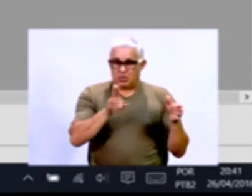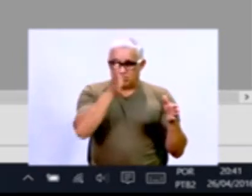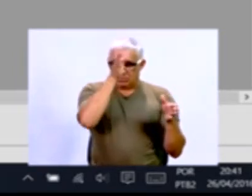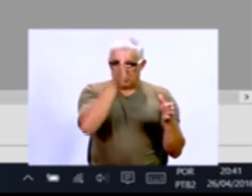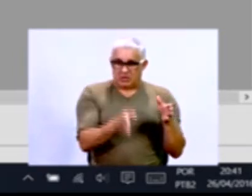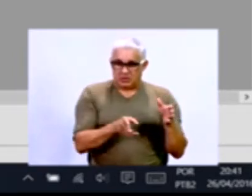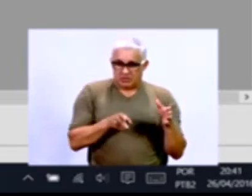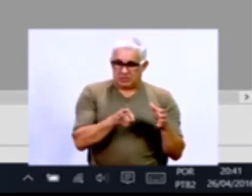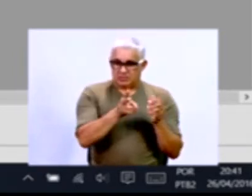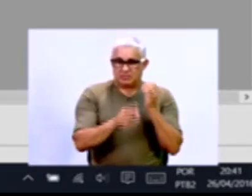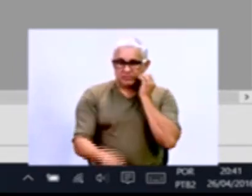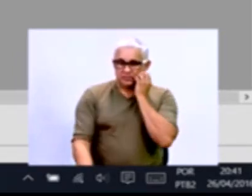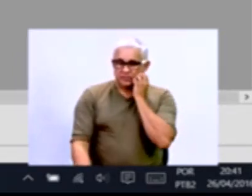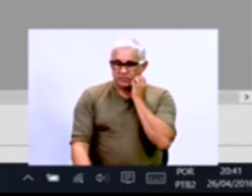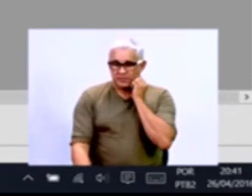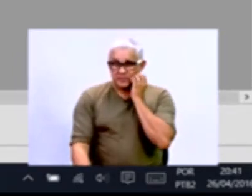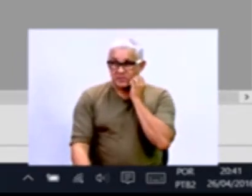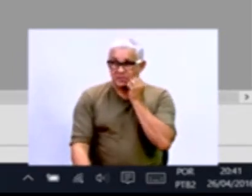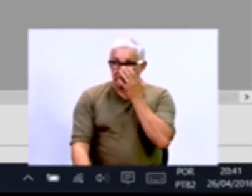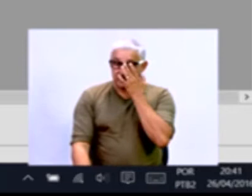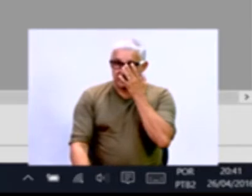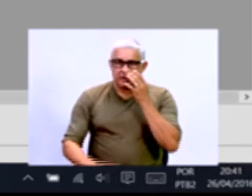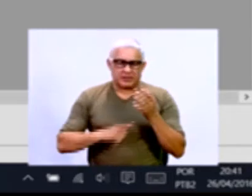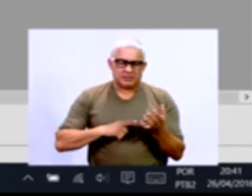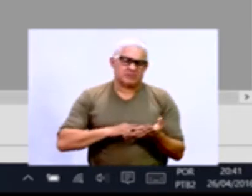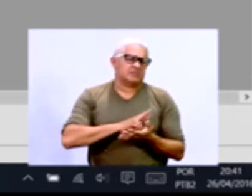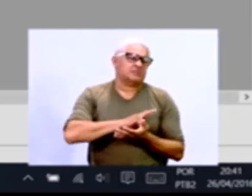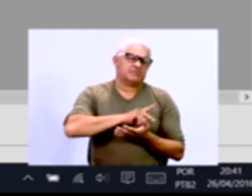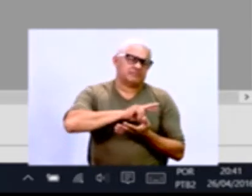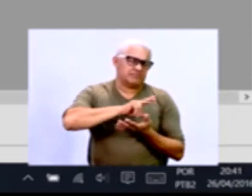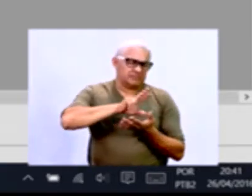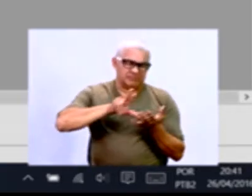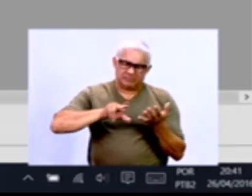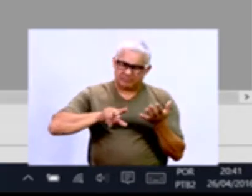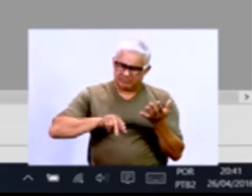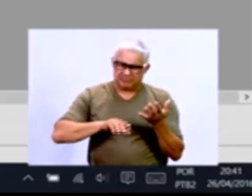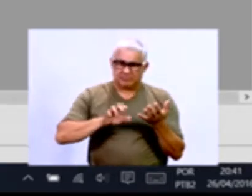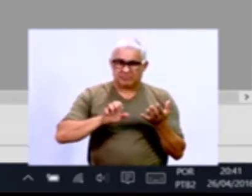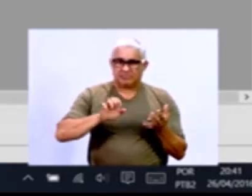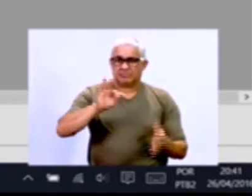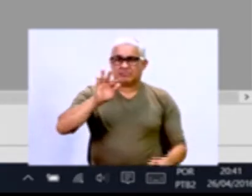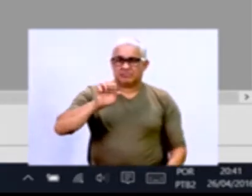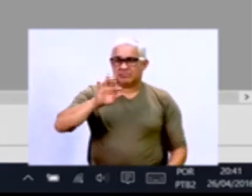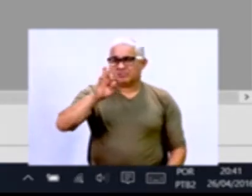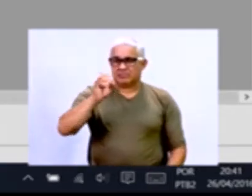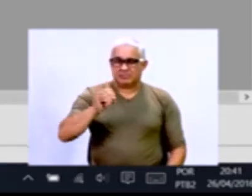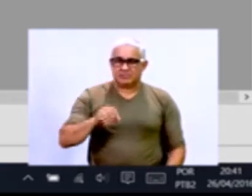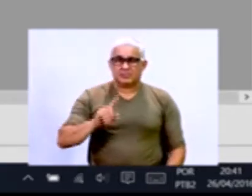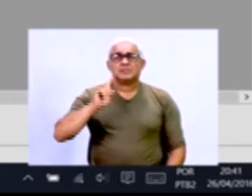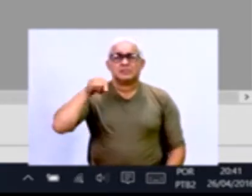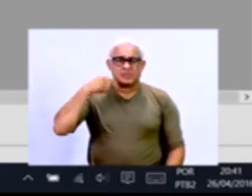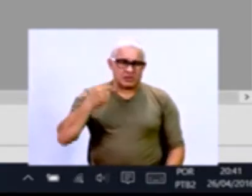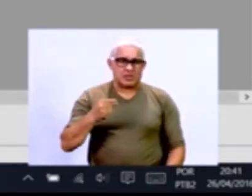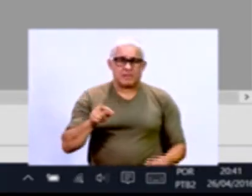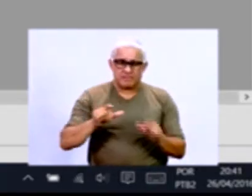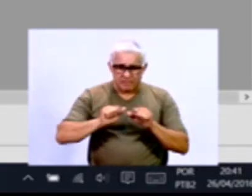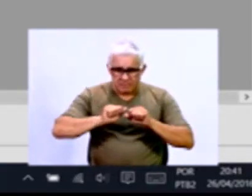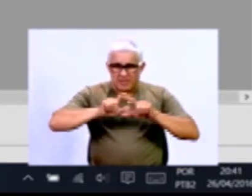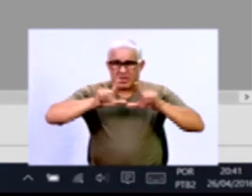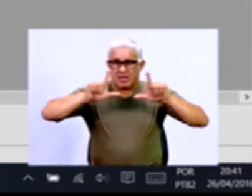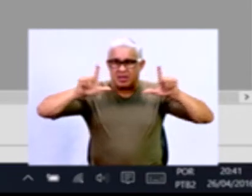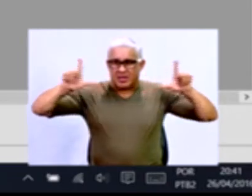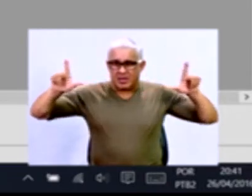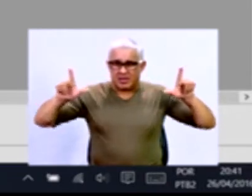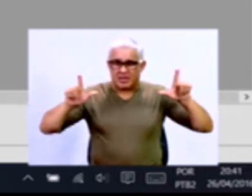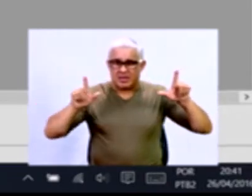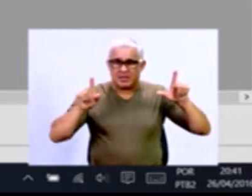mesmo. Aqui tem vários efeitos interessantes. Depois seria legal vocês abrirem o programa, instalarem aí e